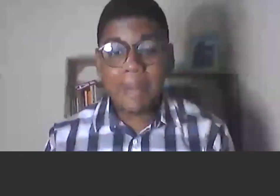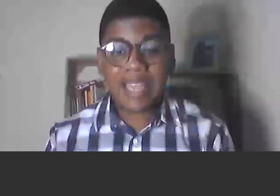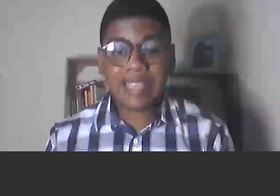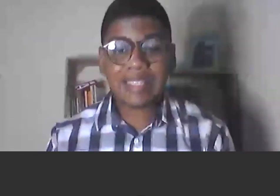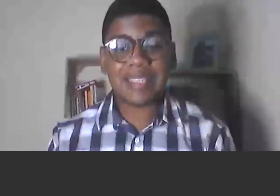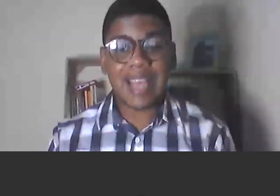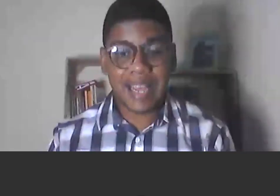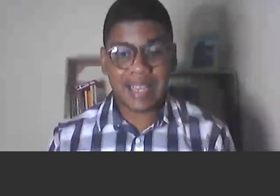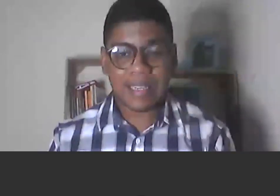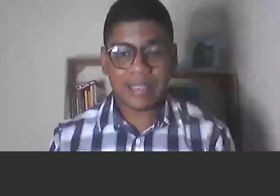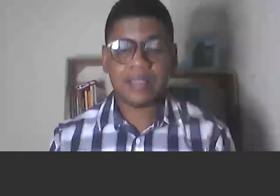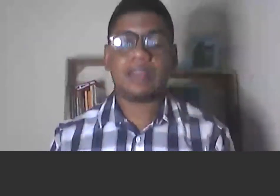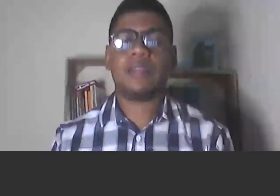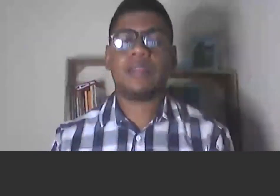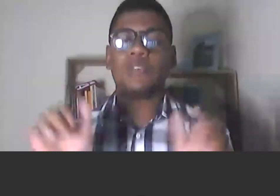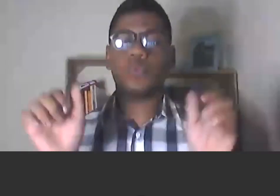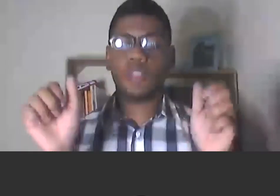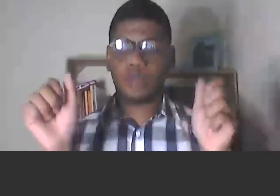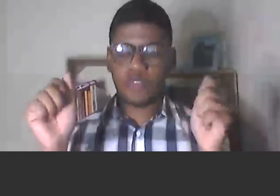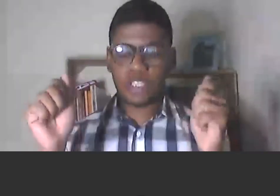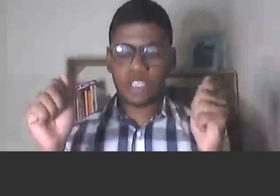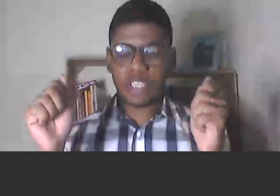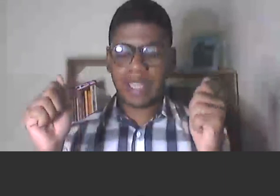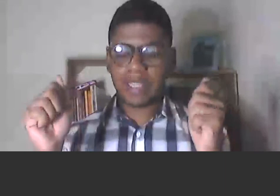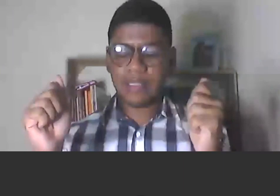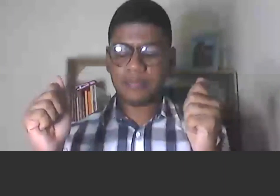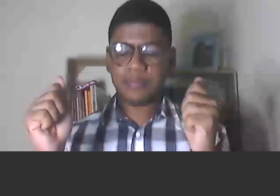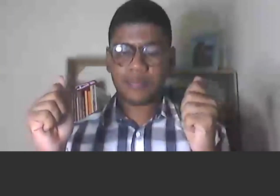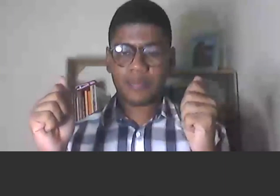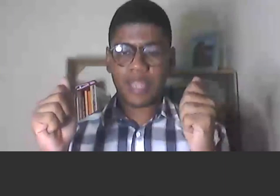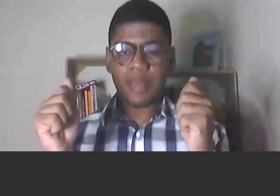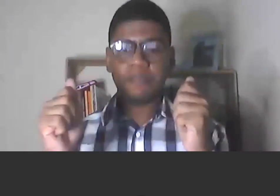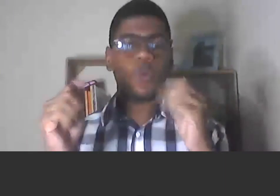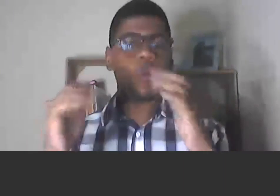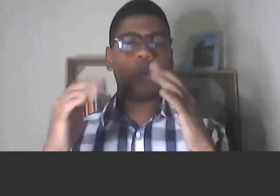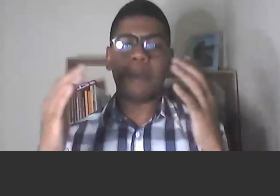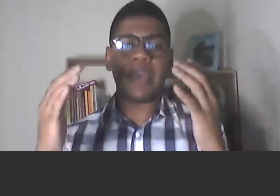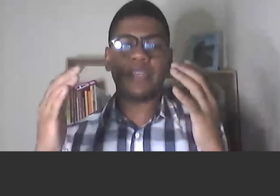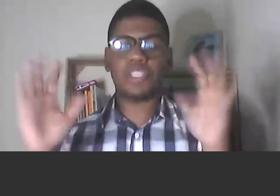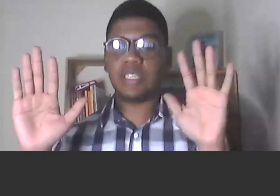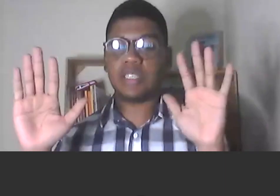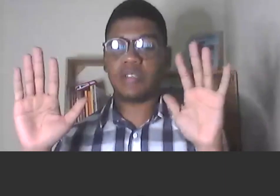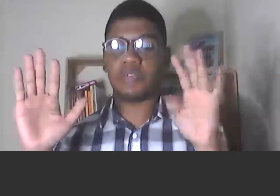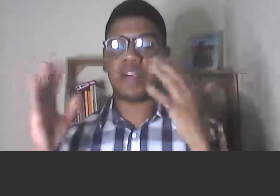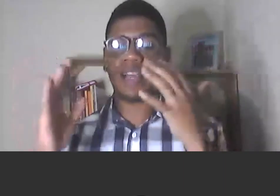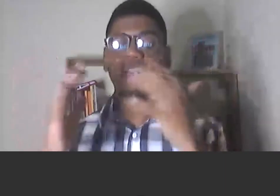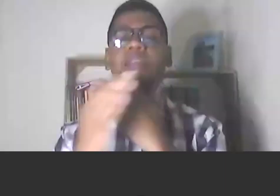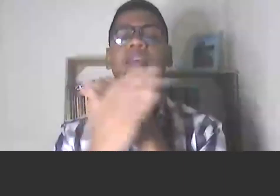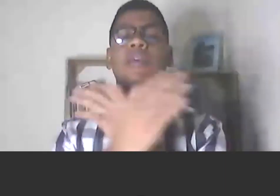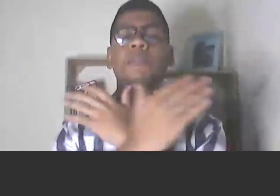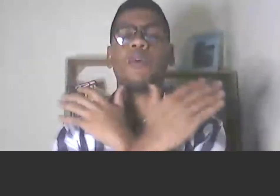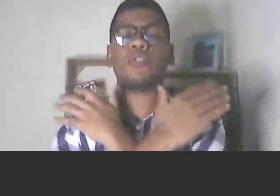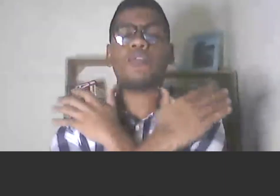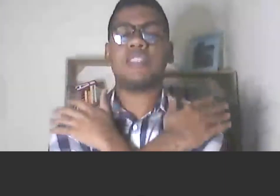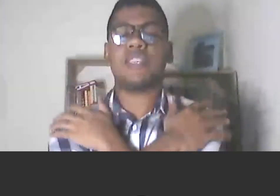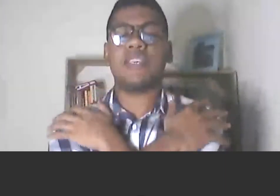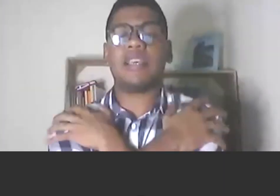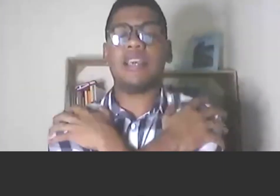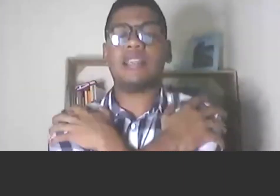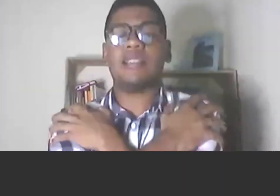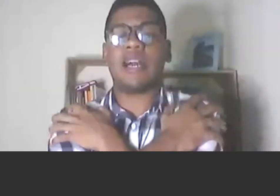Verbo abraçar. As duas mãos fechadas, tá? Ou abertinhas, tanto faz.